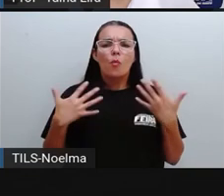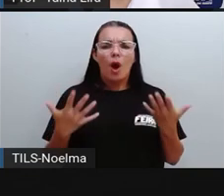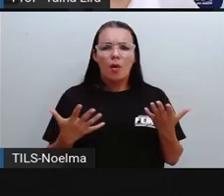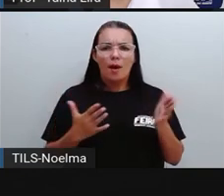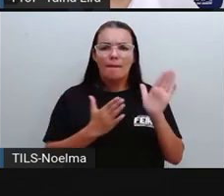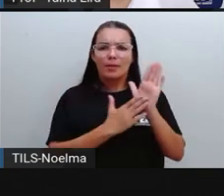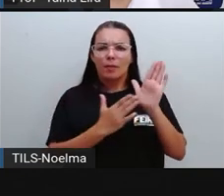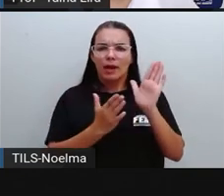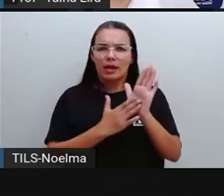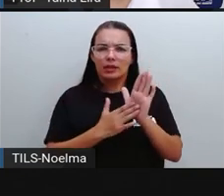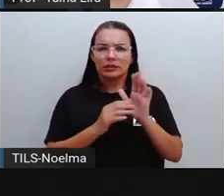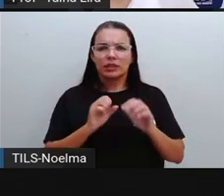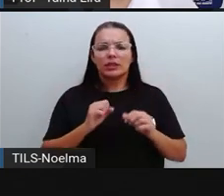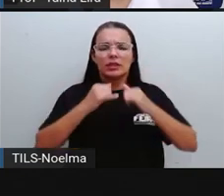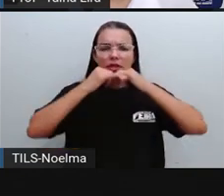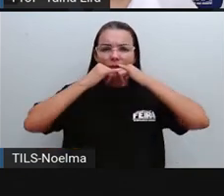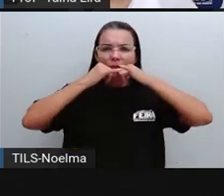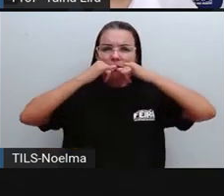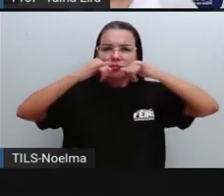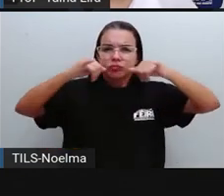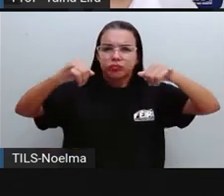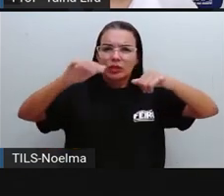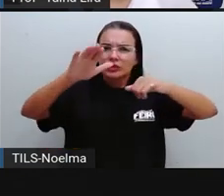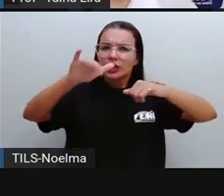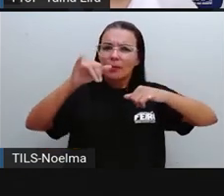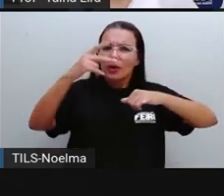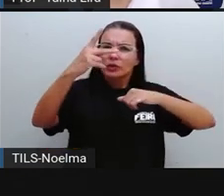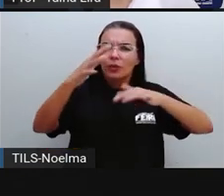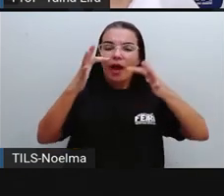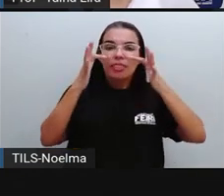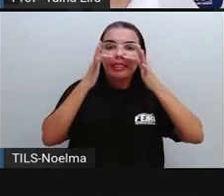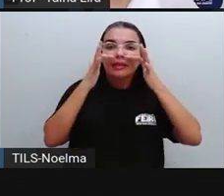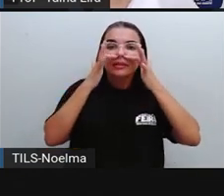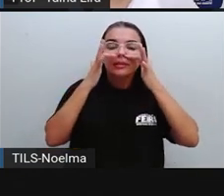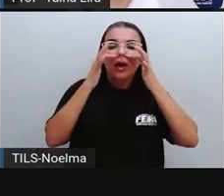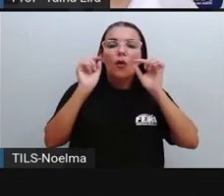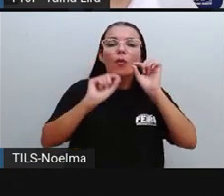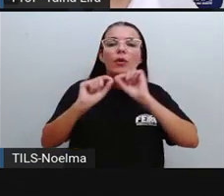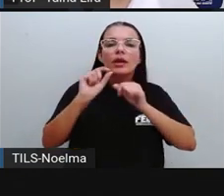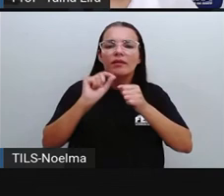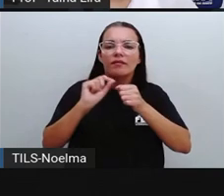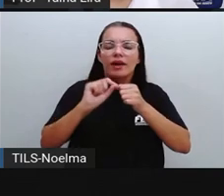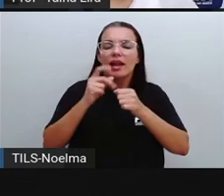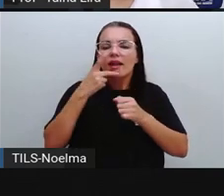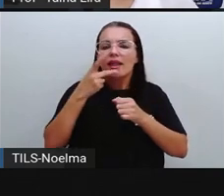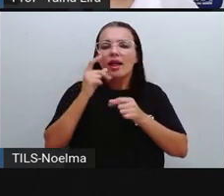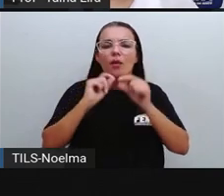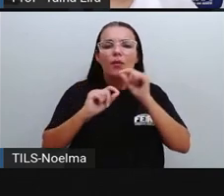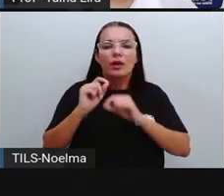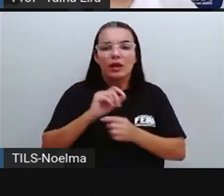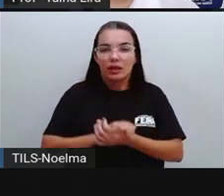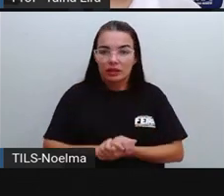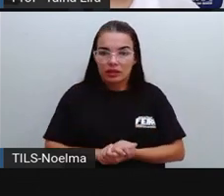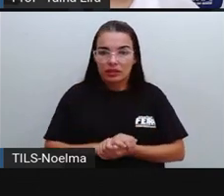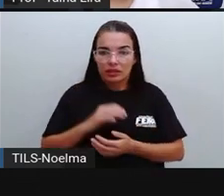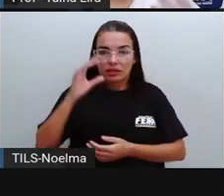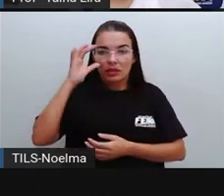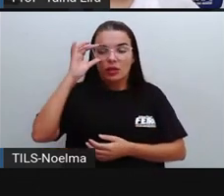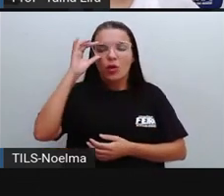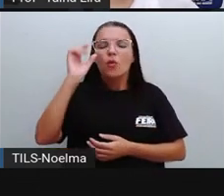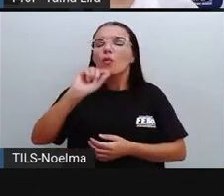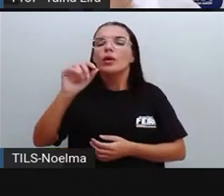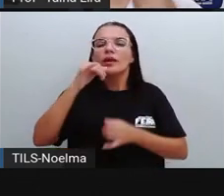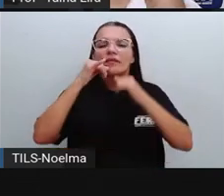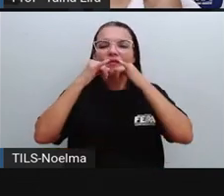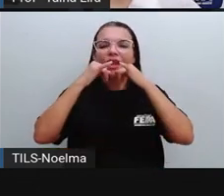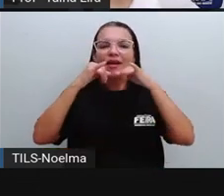ou campanha publicitária que chama a sua atenção? O que é que ela fala sobre isso, sobre o que é que essa